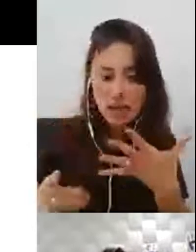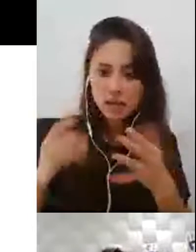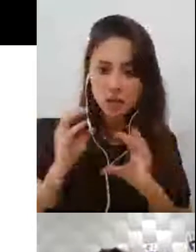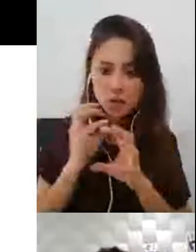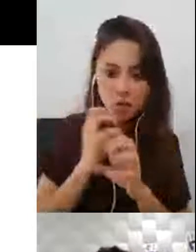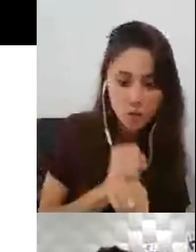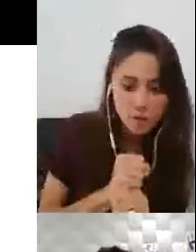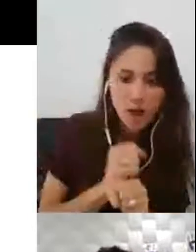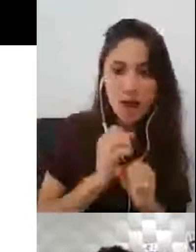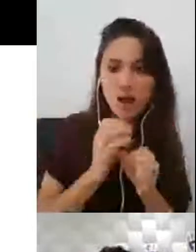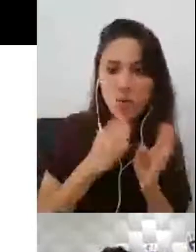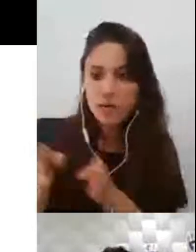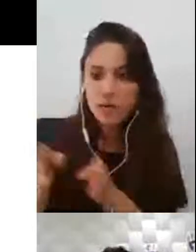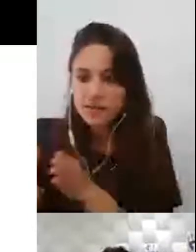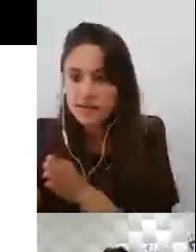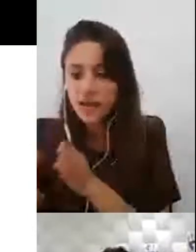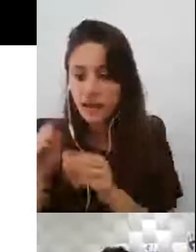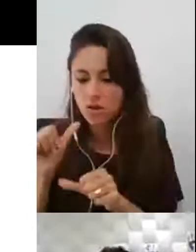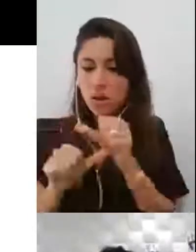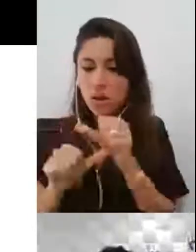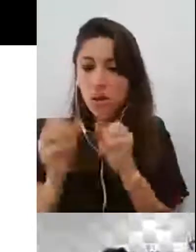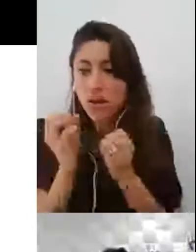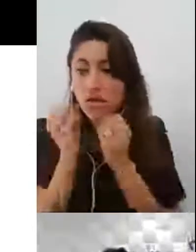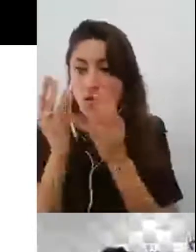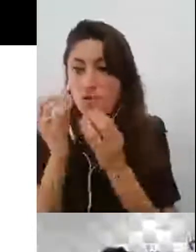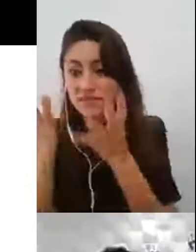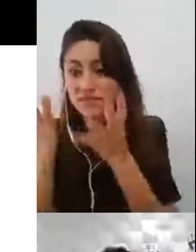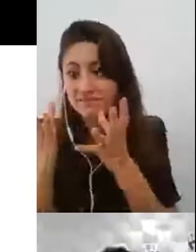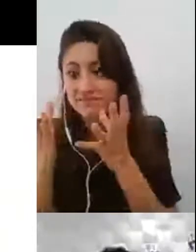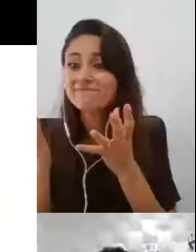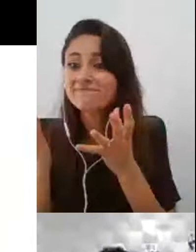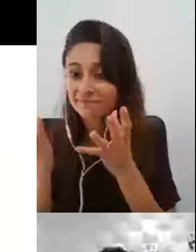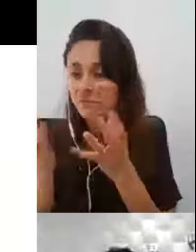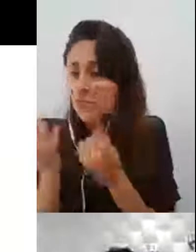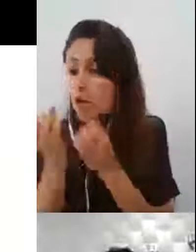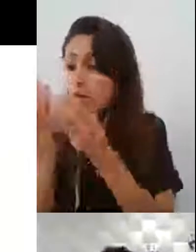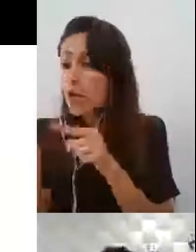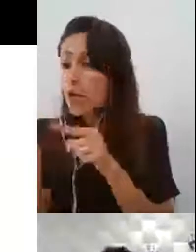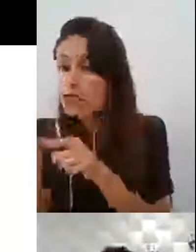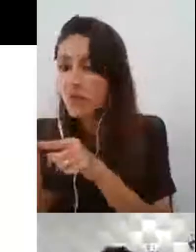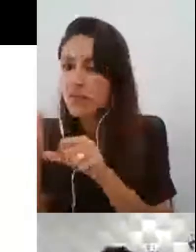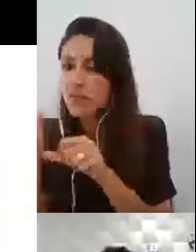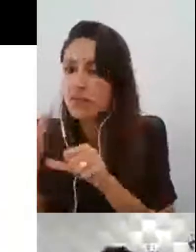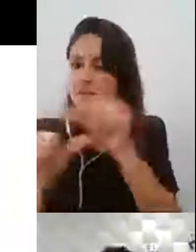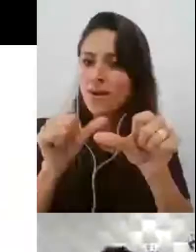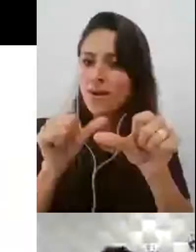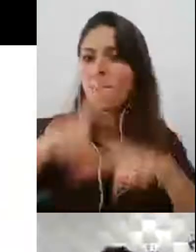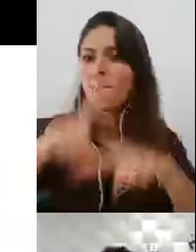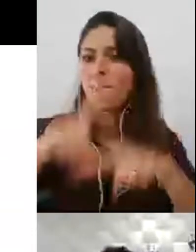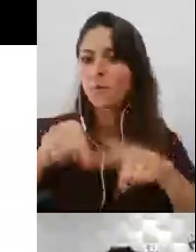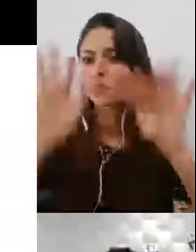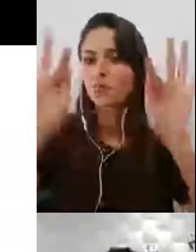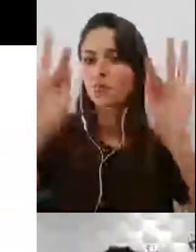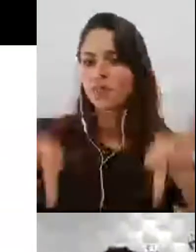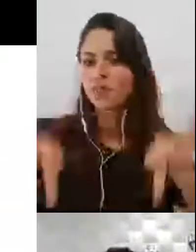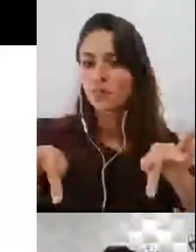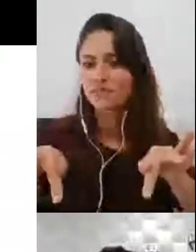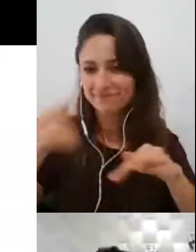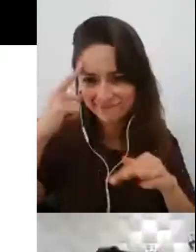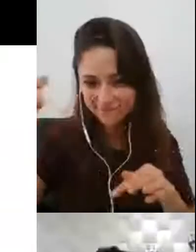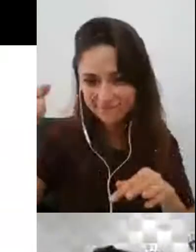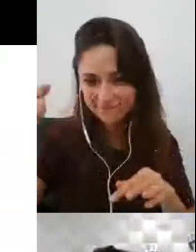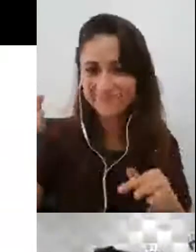transformar em informações e essas informações a gente transformar em produto final, né? Então isso é bem interessante nesse conceito.